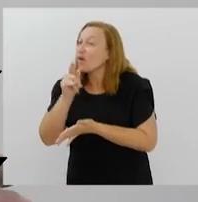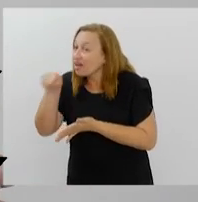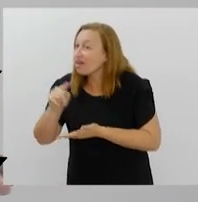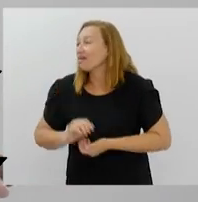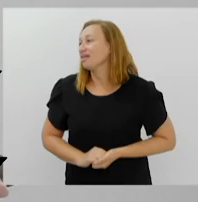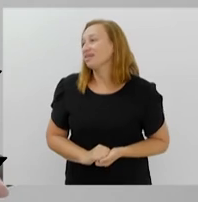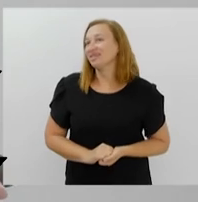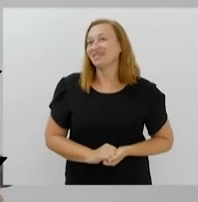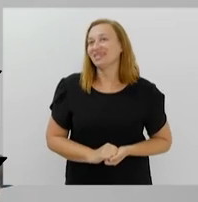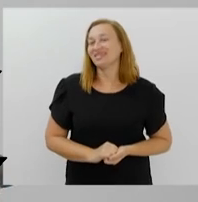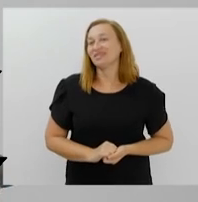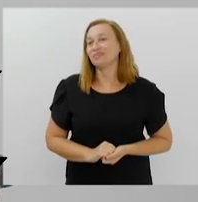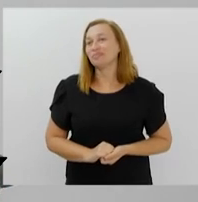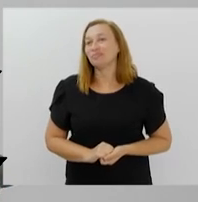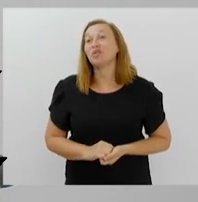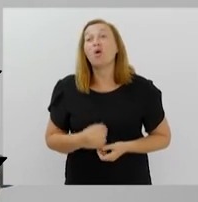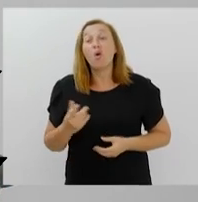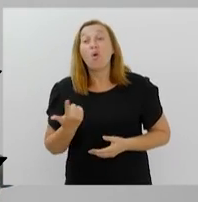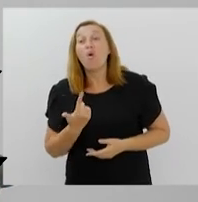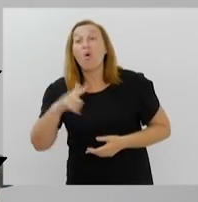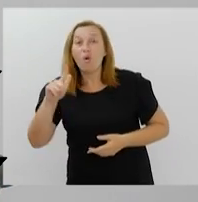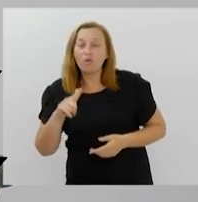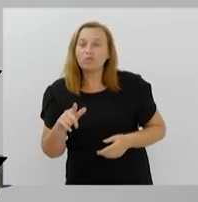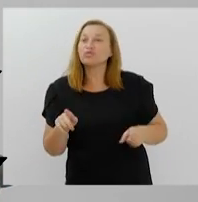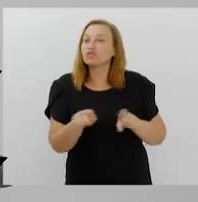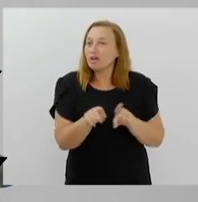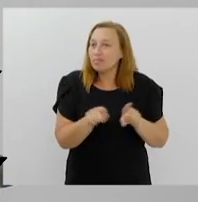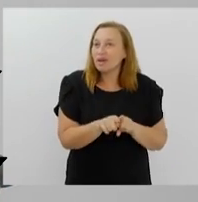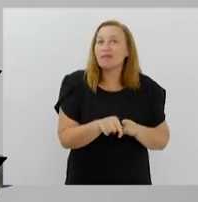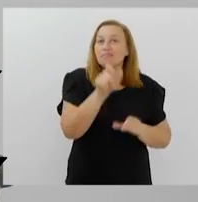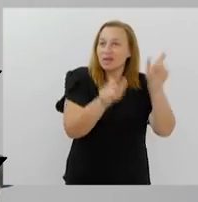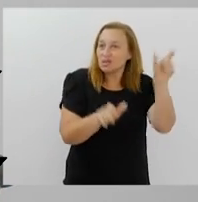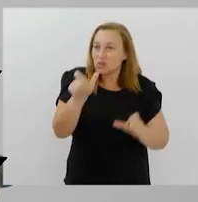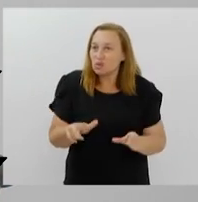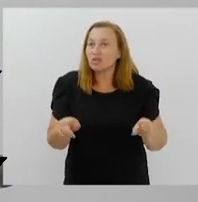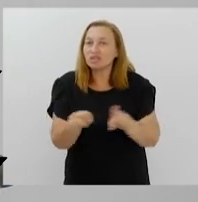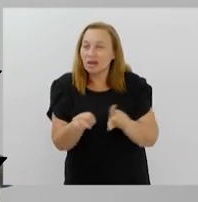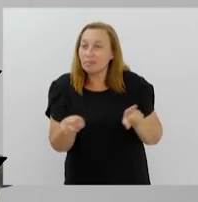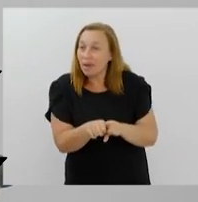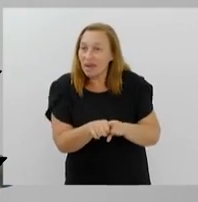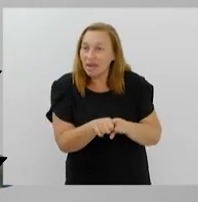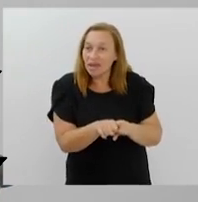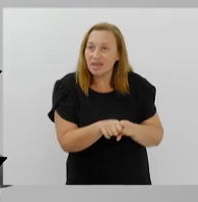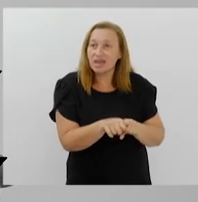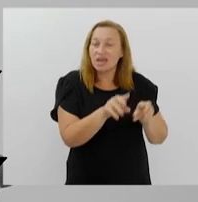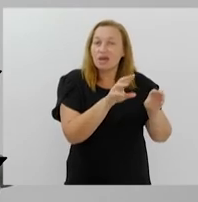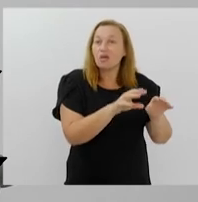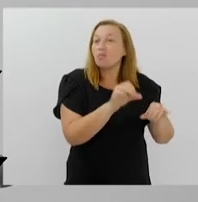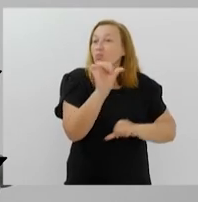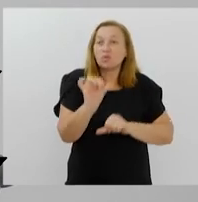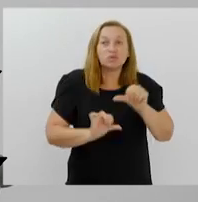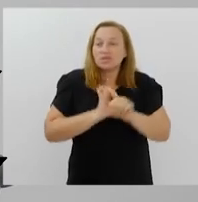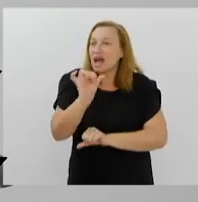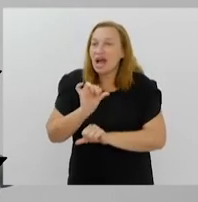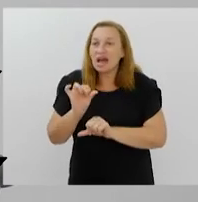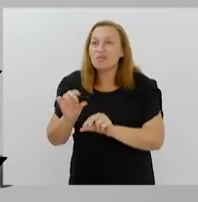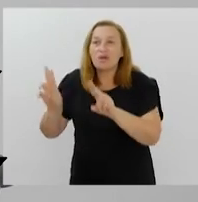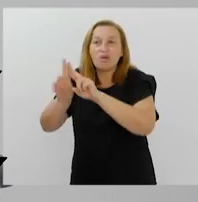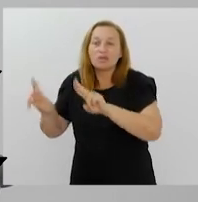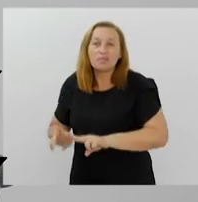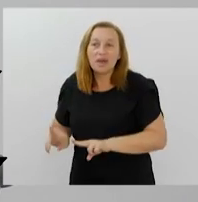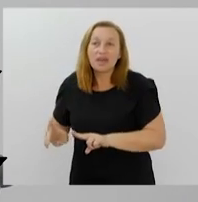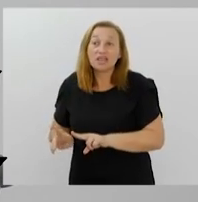aqui como ela outros casos Há outras pessoas que eram clientes da Unimed de Rio viraram clientes da Unimed ferge sem serem